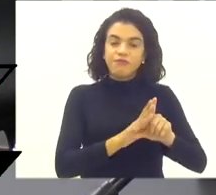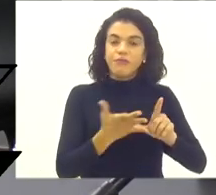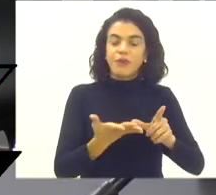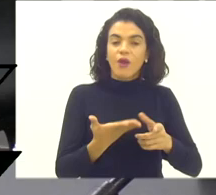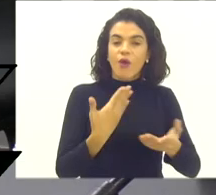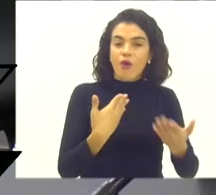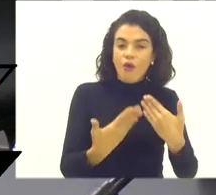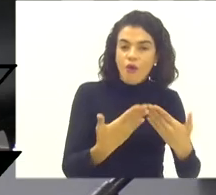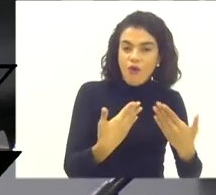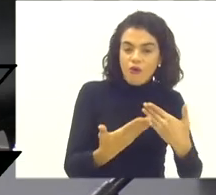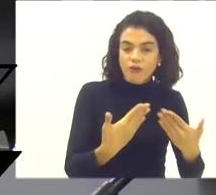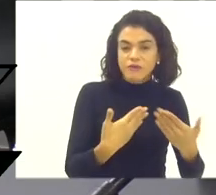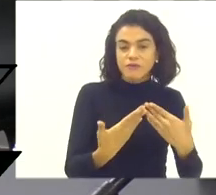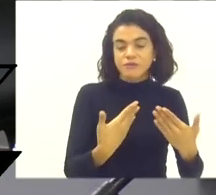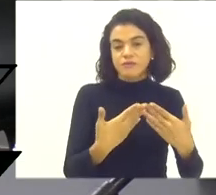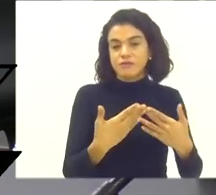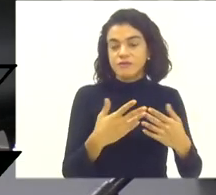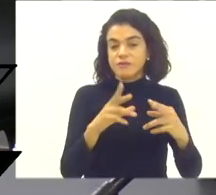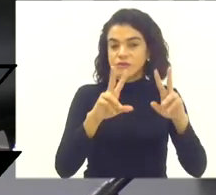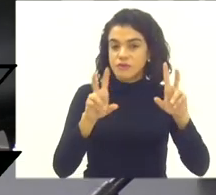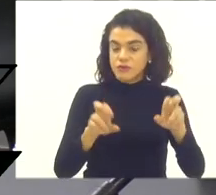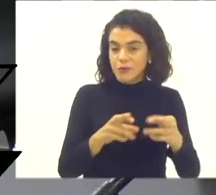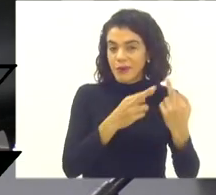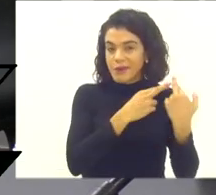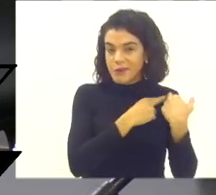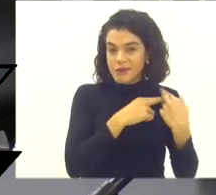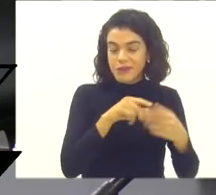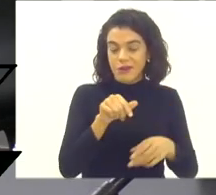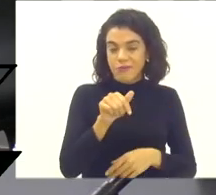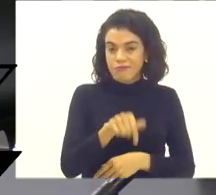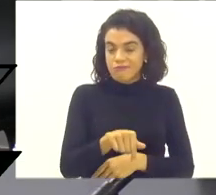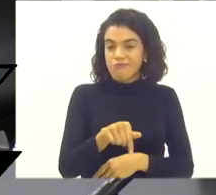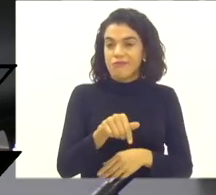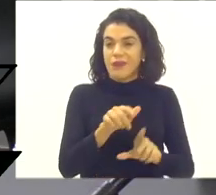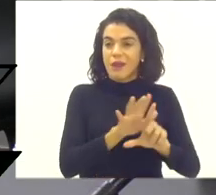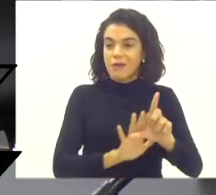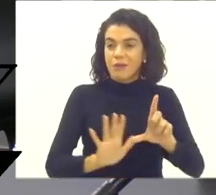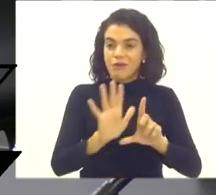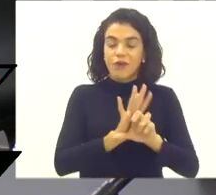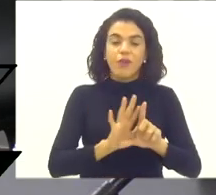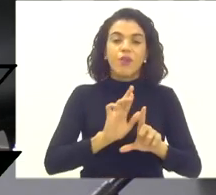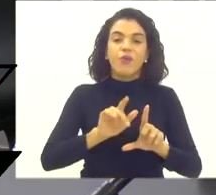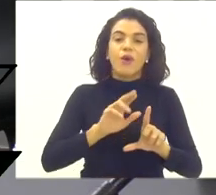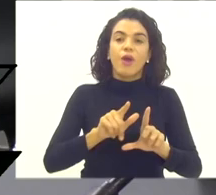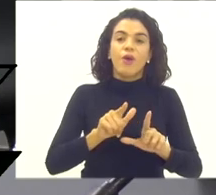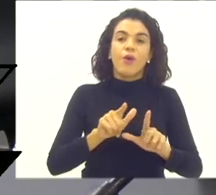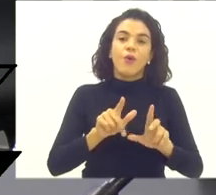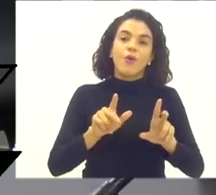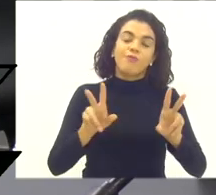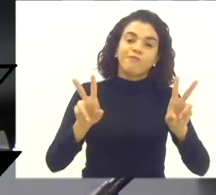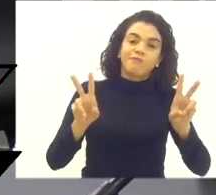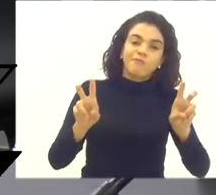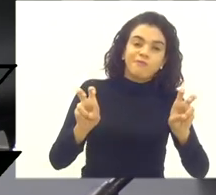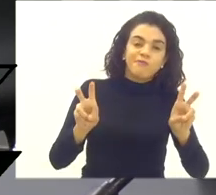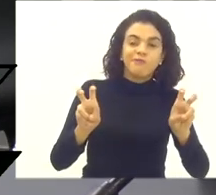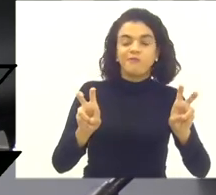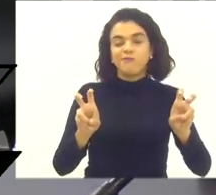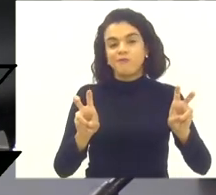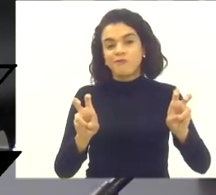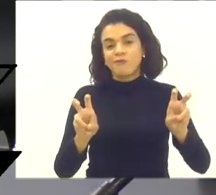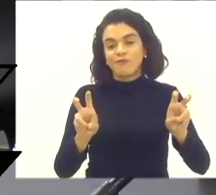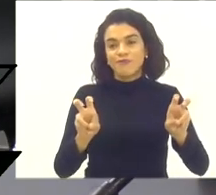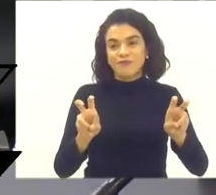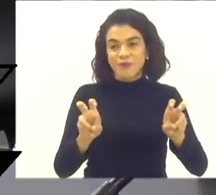diálogo para que essa inação das plataformas não seja um fator né de mais